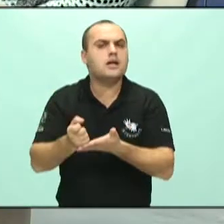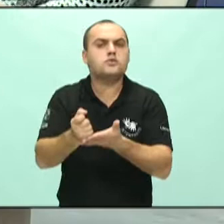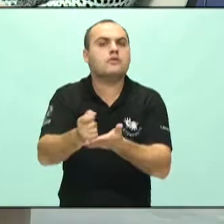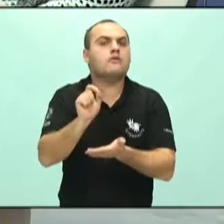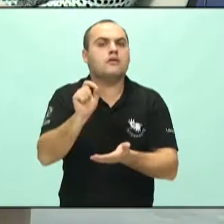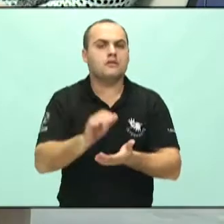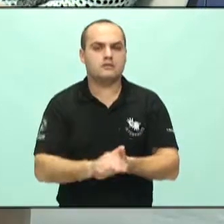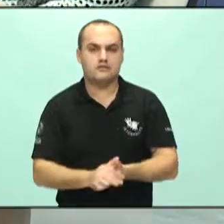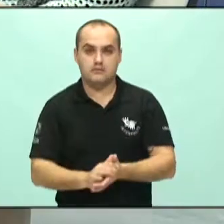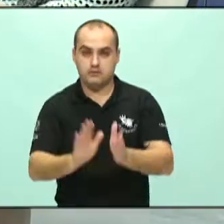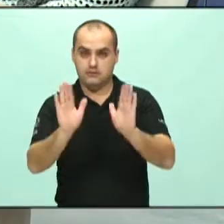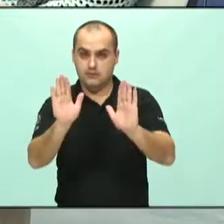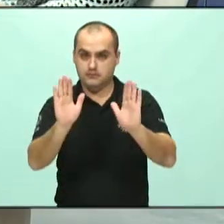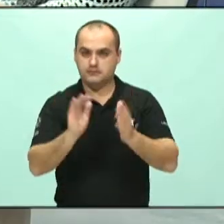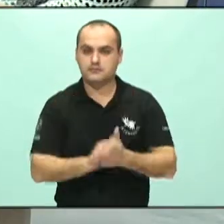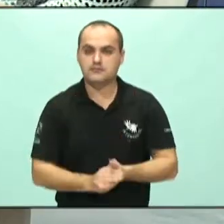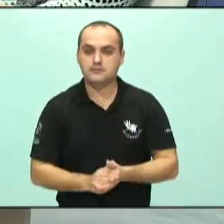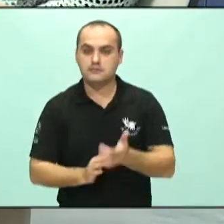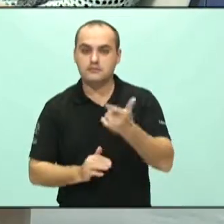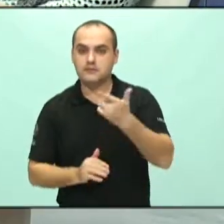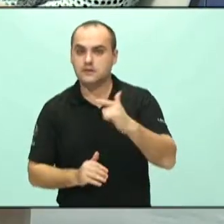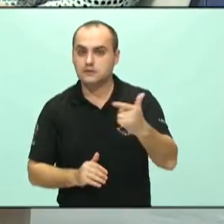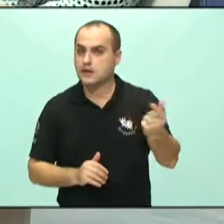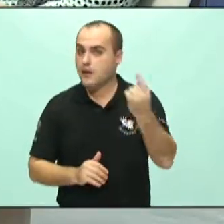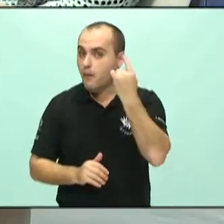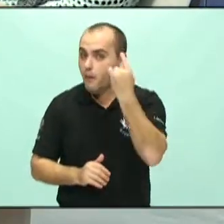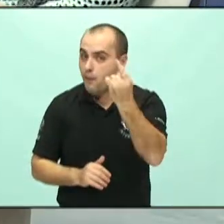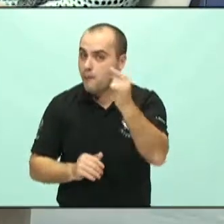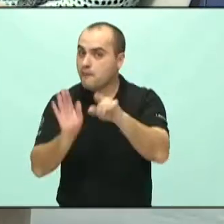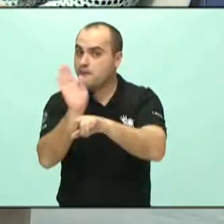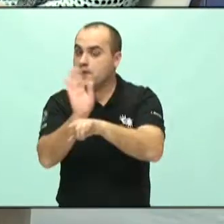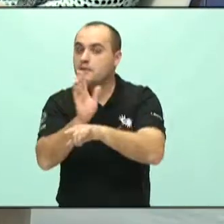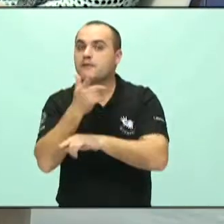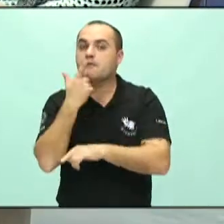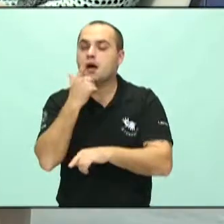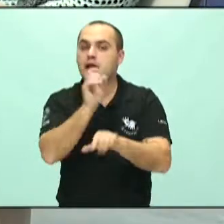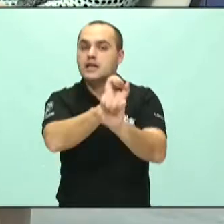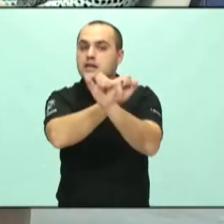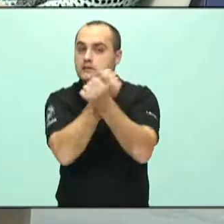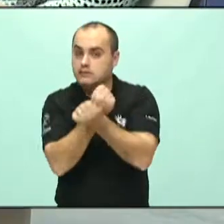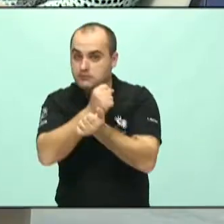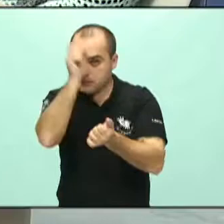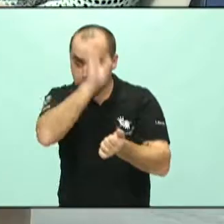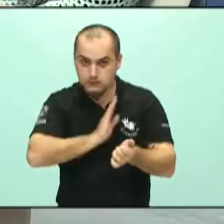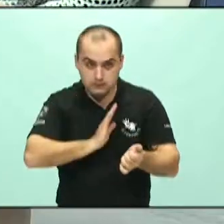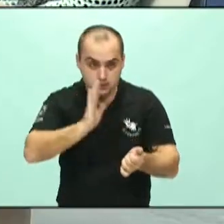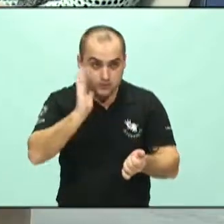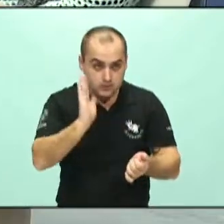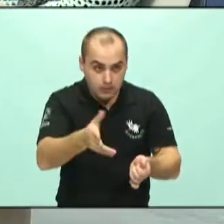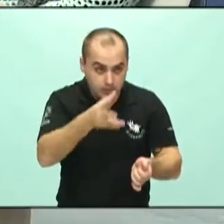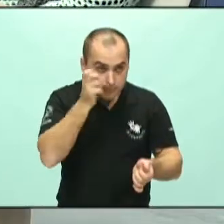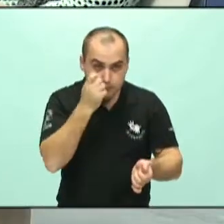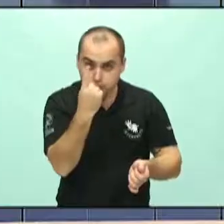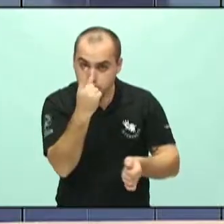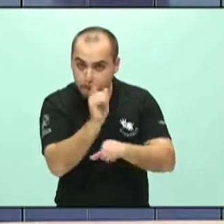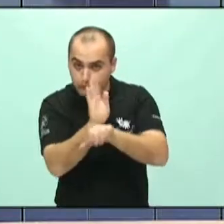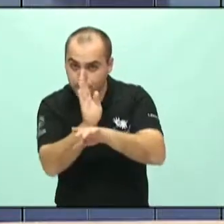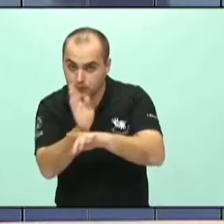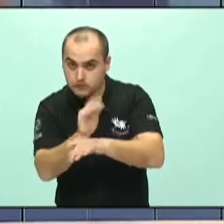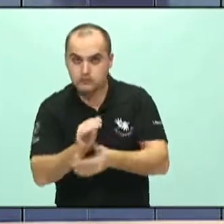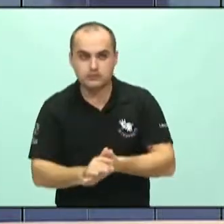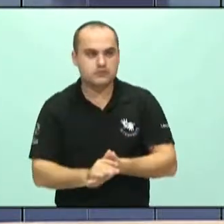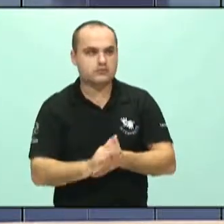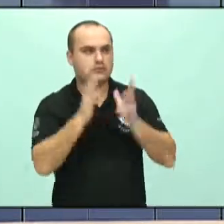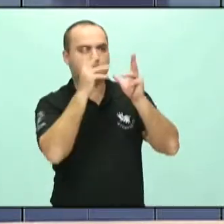seguinte, não existe um filme falando sobre escravidão no Brasil. Você já viu algum filme? Fale de um filme, todos eles são em